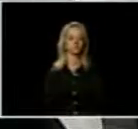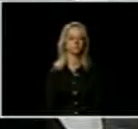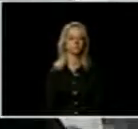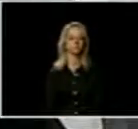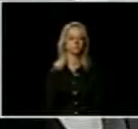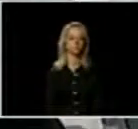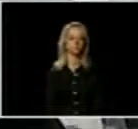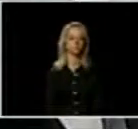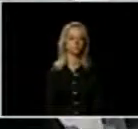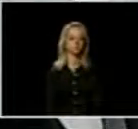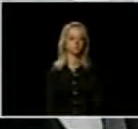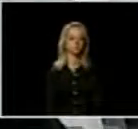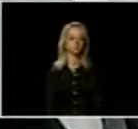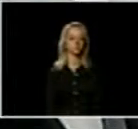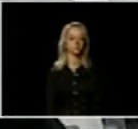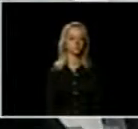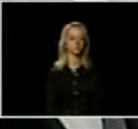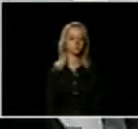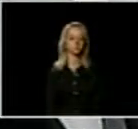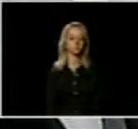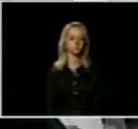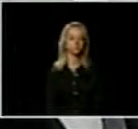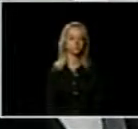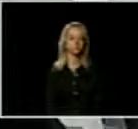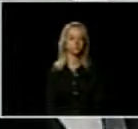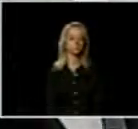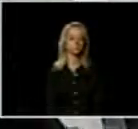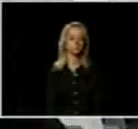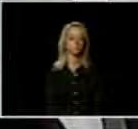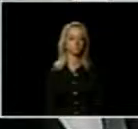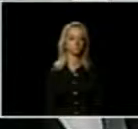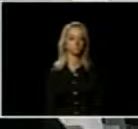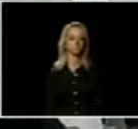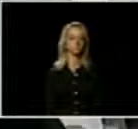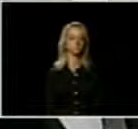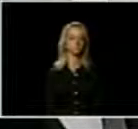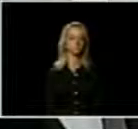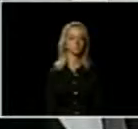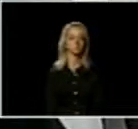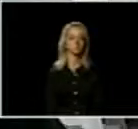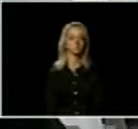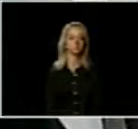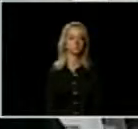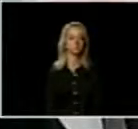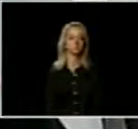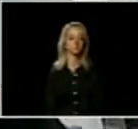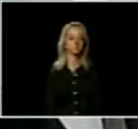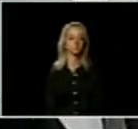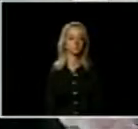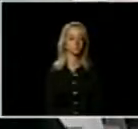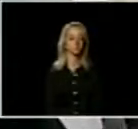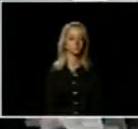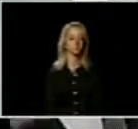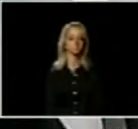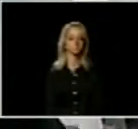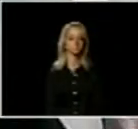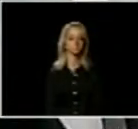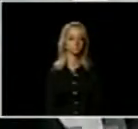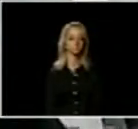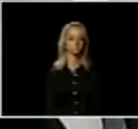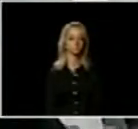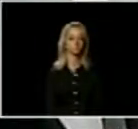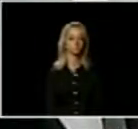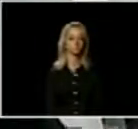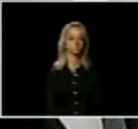Taubaté em uma das fatias mais importantes que o município tem, que é a cultura e o lado turístico.